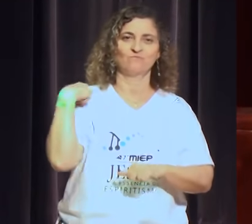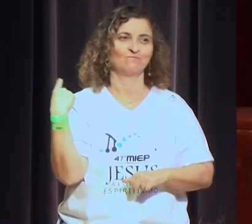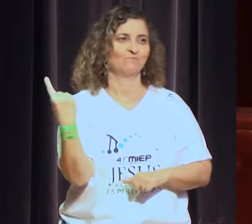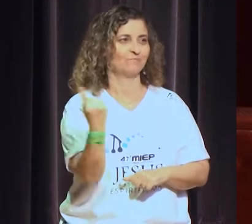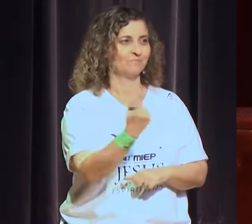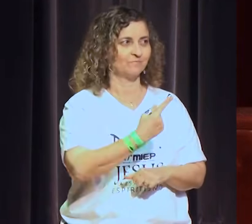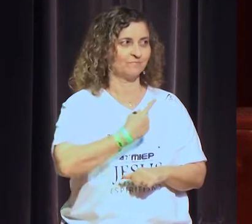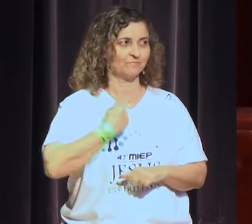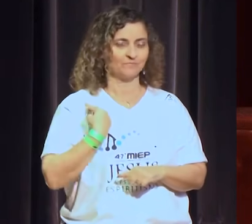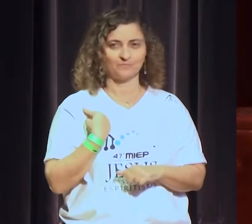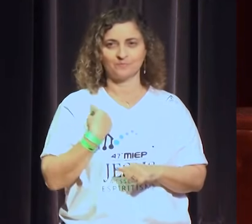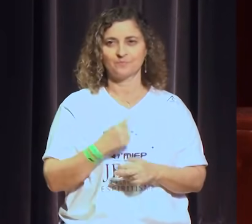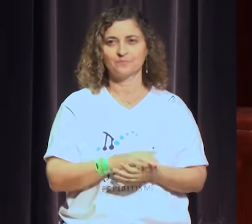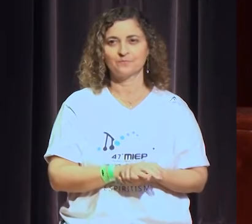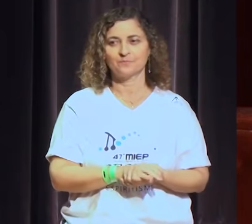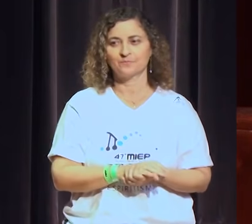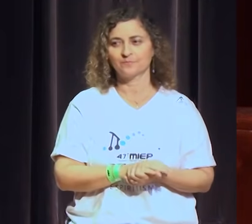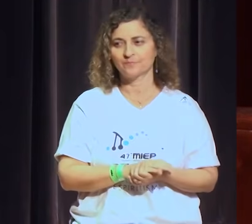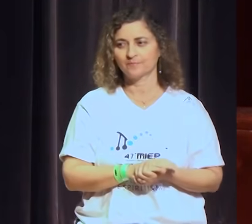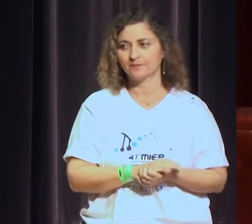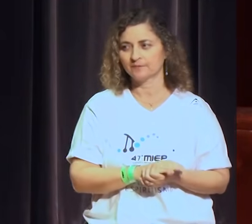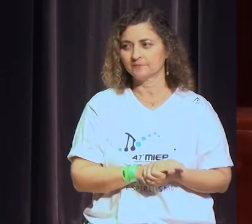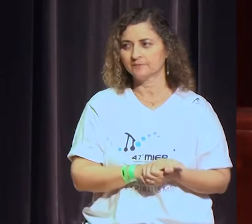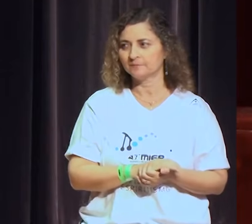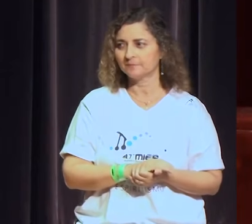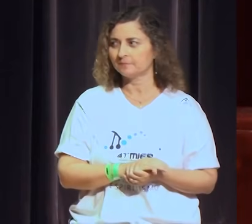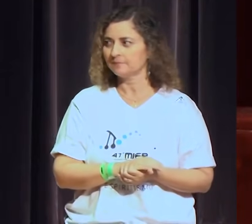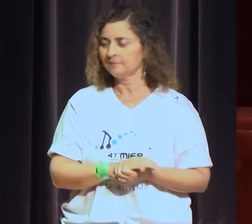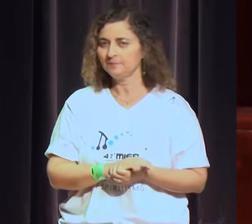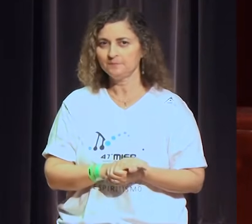qualitativamente mais do que nós.